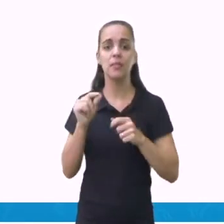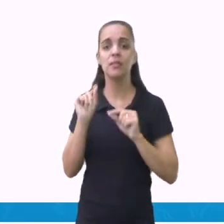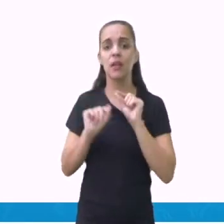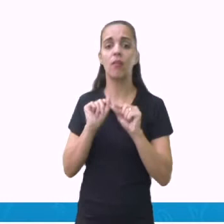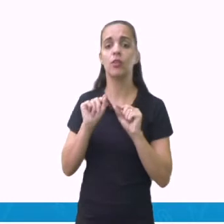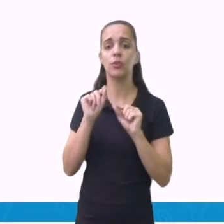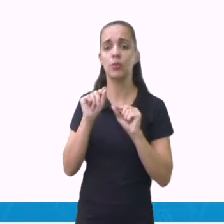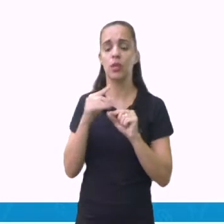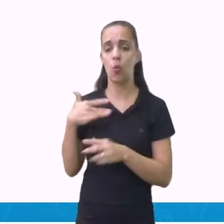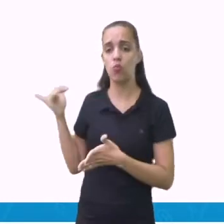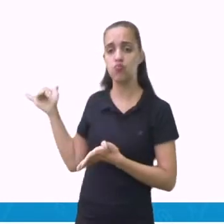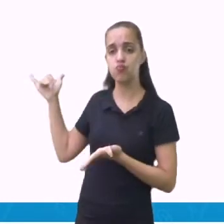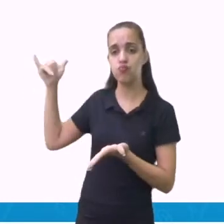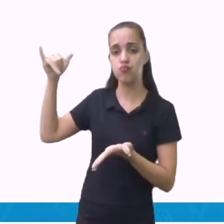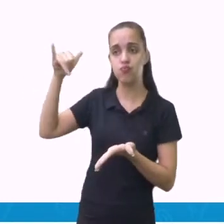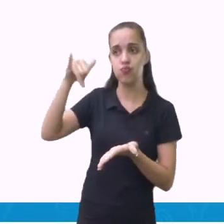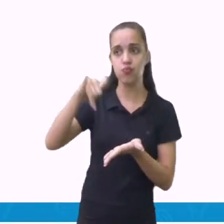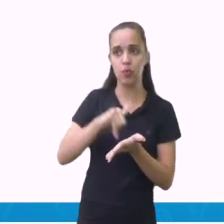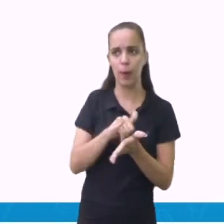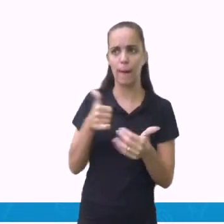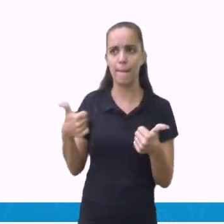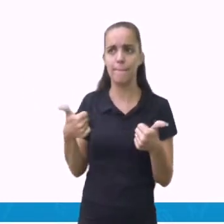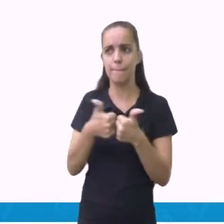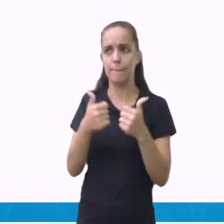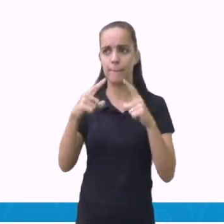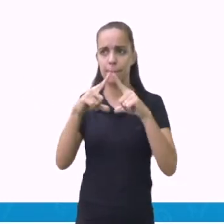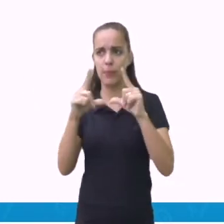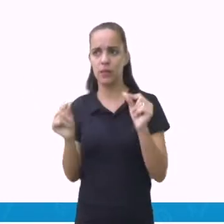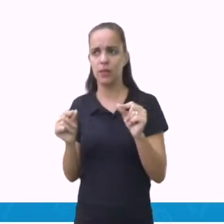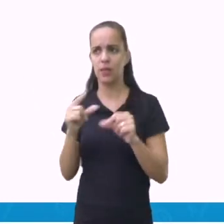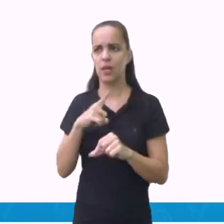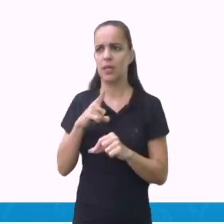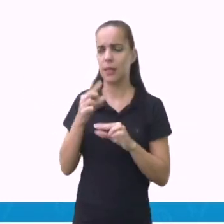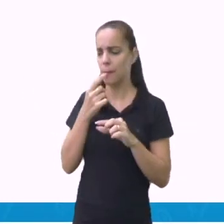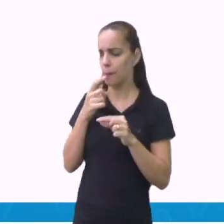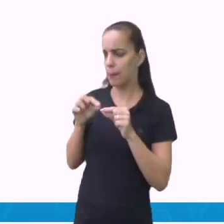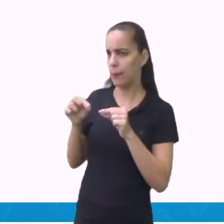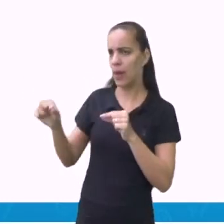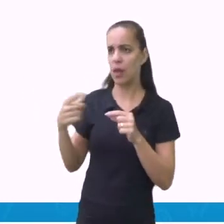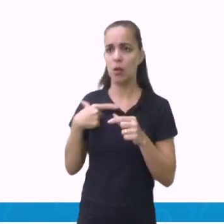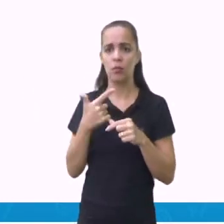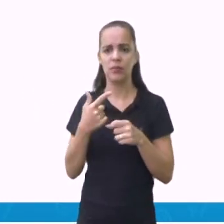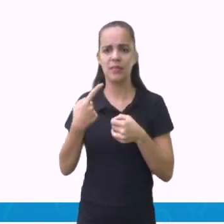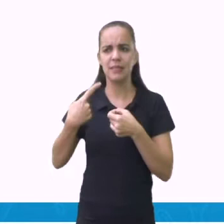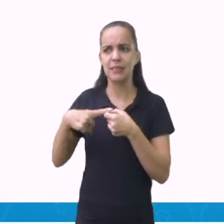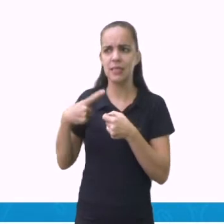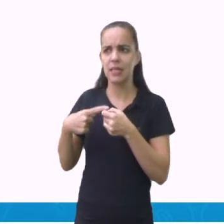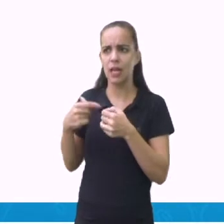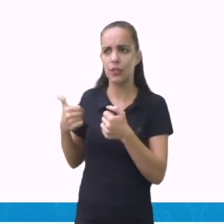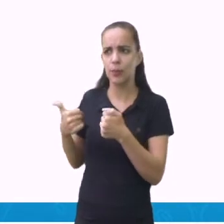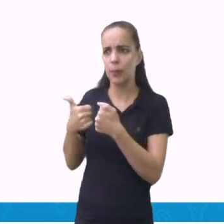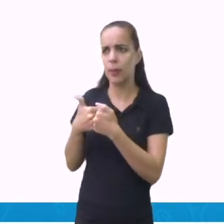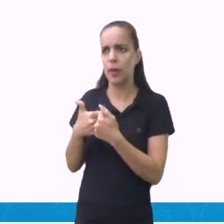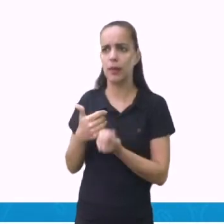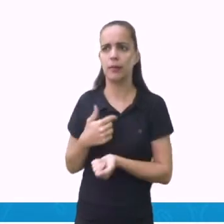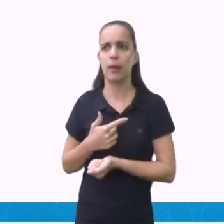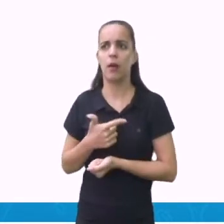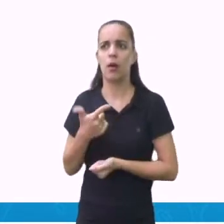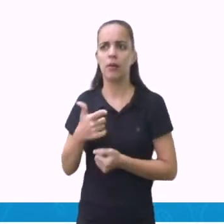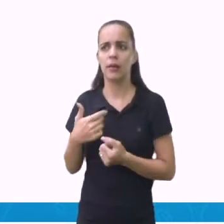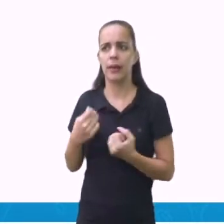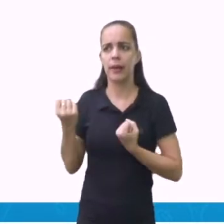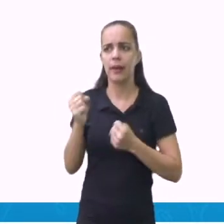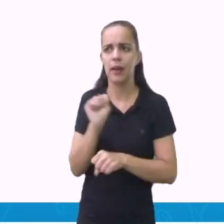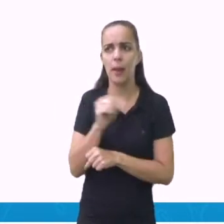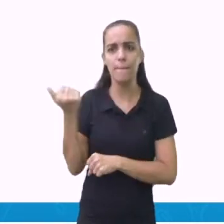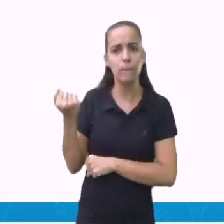a Brasília, ele tinha 100 quilômetros de distância, numa cidade próxima. Então, era muito caro levar todo o material, era